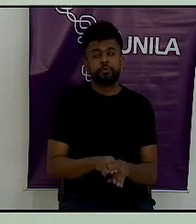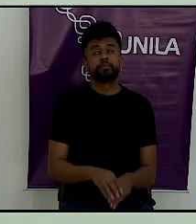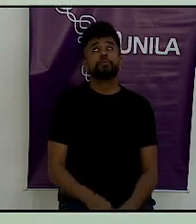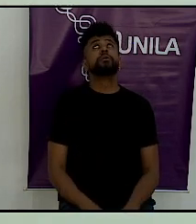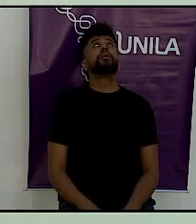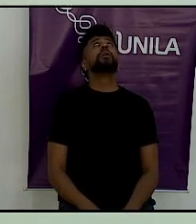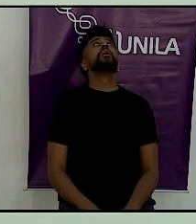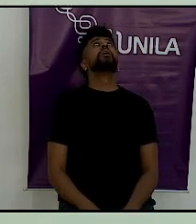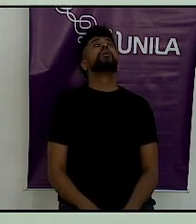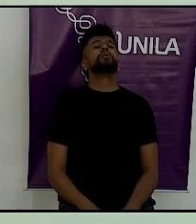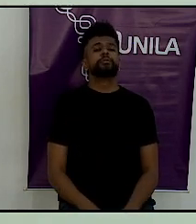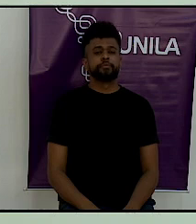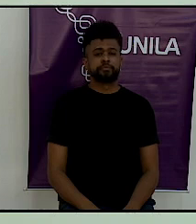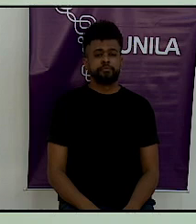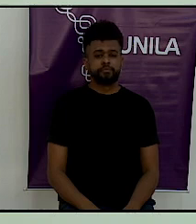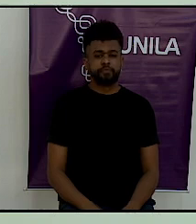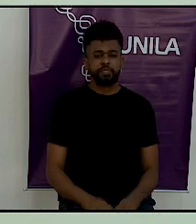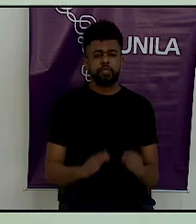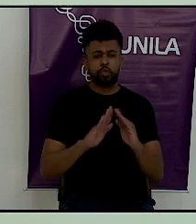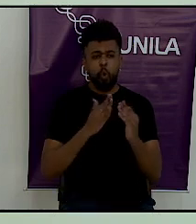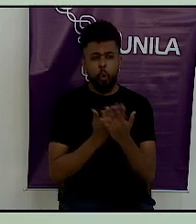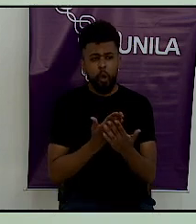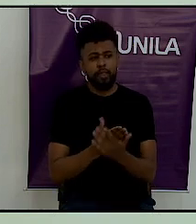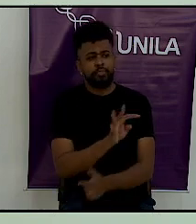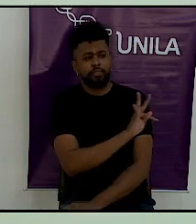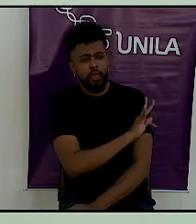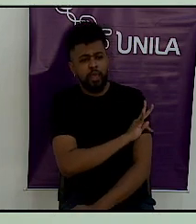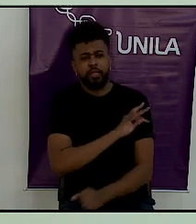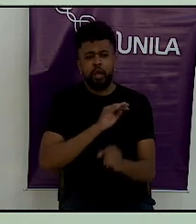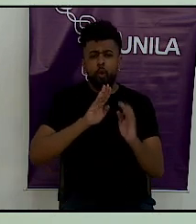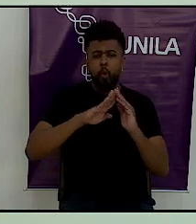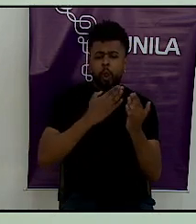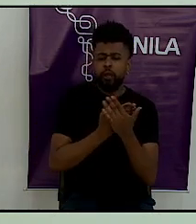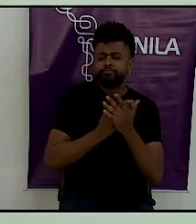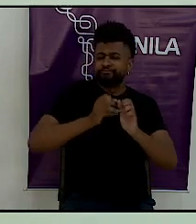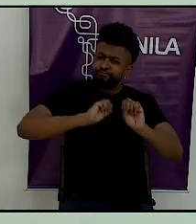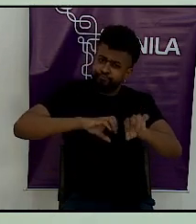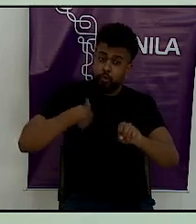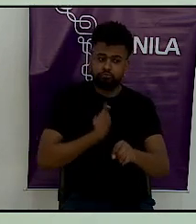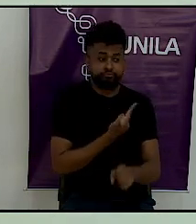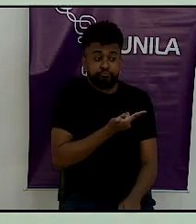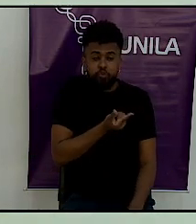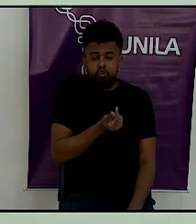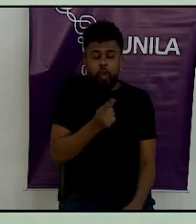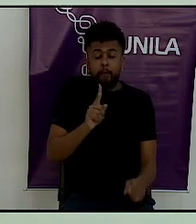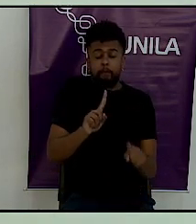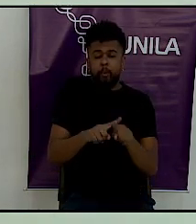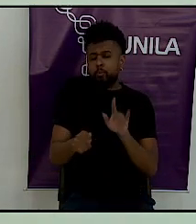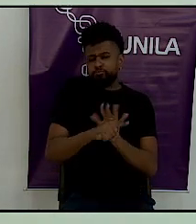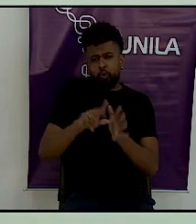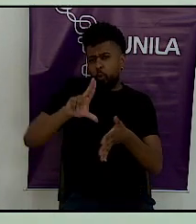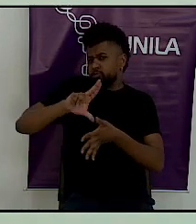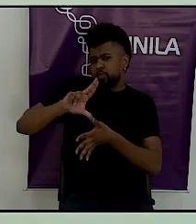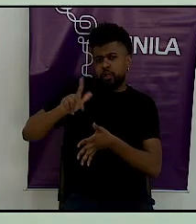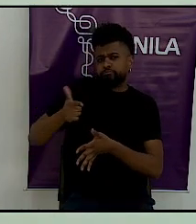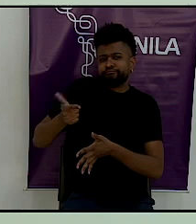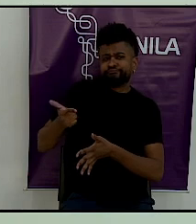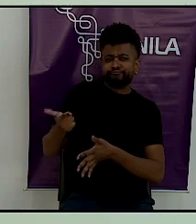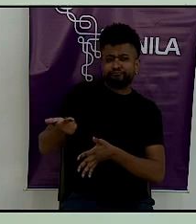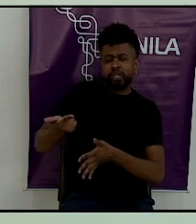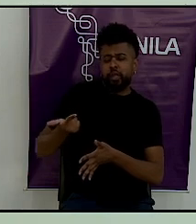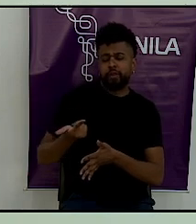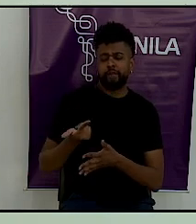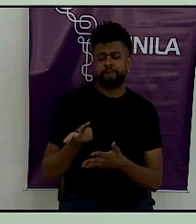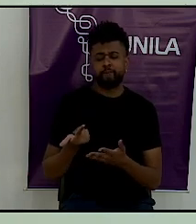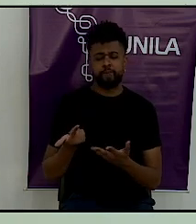veterinários, escolas técnicas, colégio de aplicação, que nós não recebemos, né, que a UNILA não tem nenhum dessas